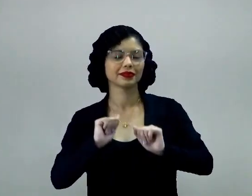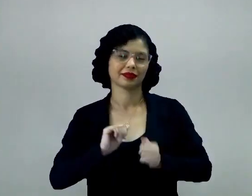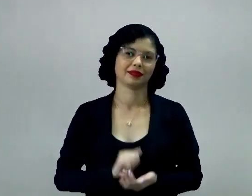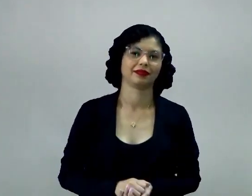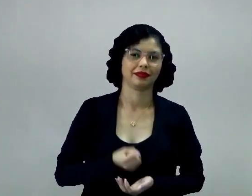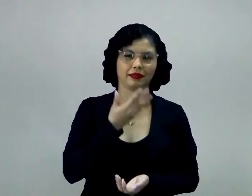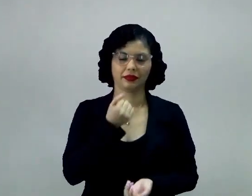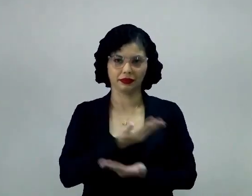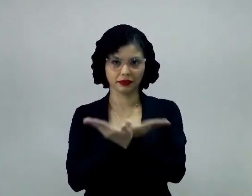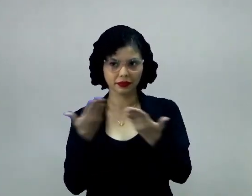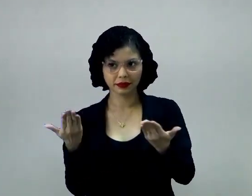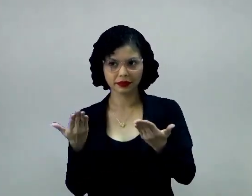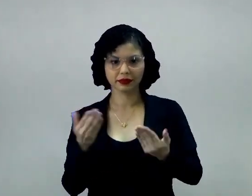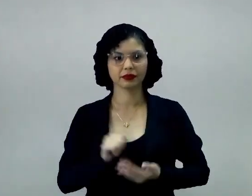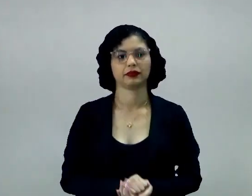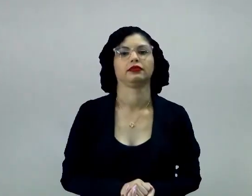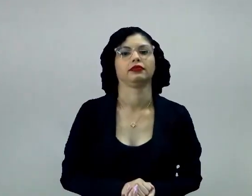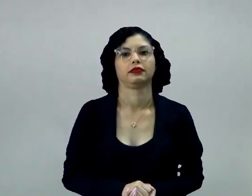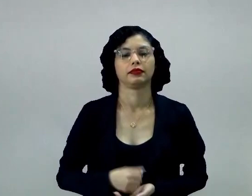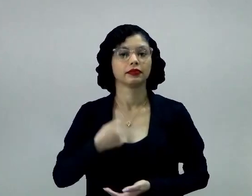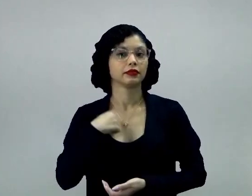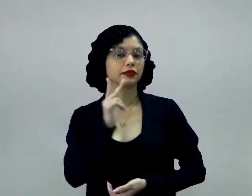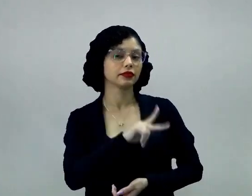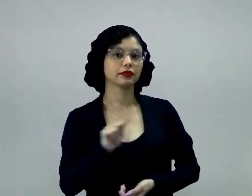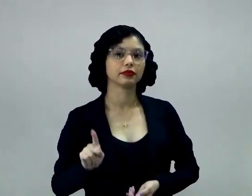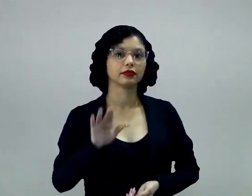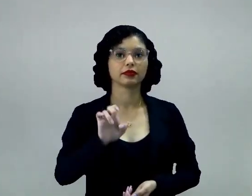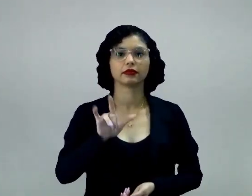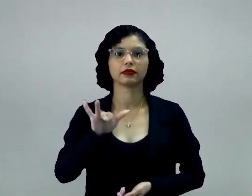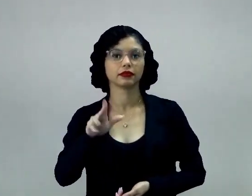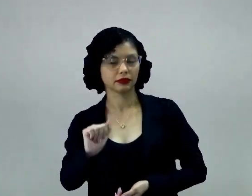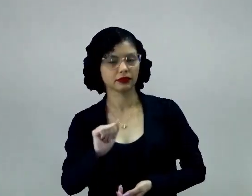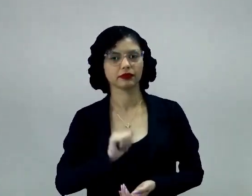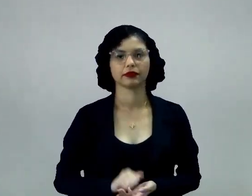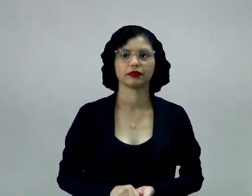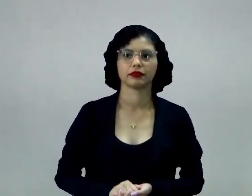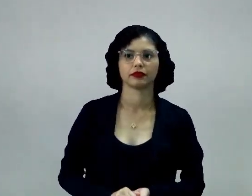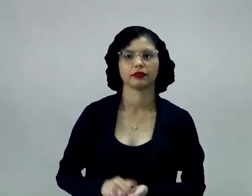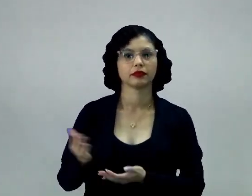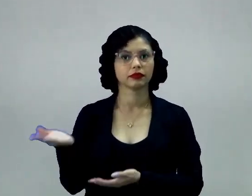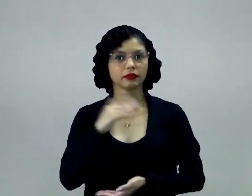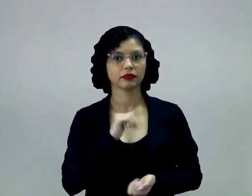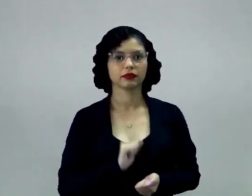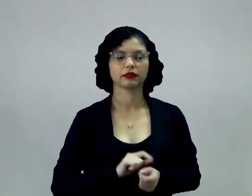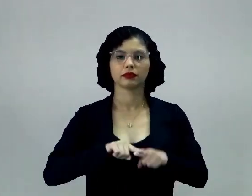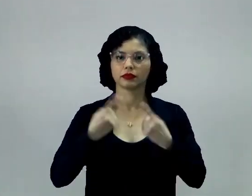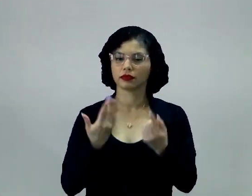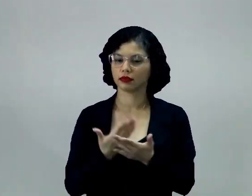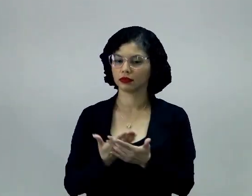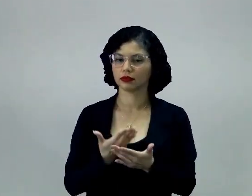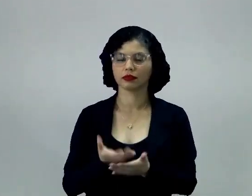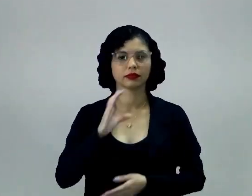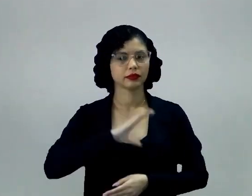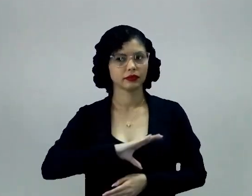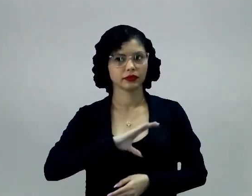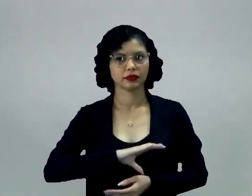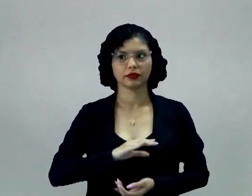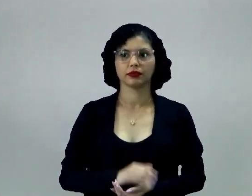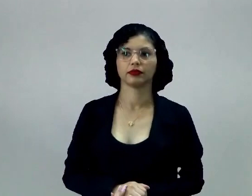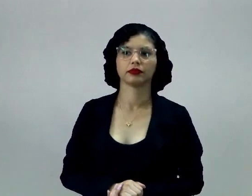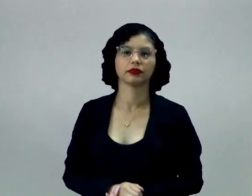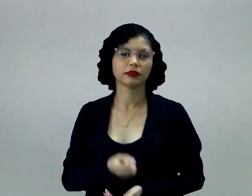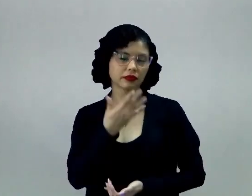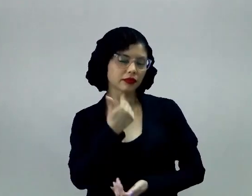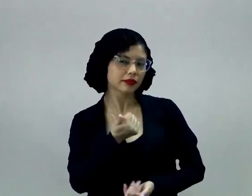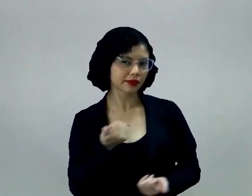Olá, gente! Tudo bem com vocês? Eu sou a professora Elívia Soares e vamos a mais uma aula de língua portuguesa,